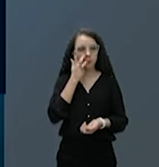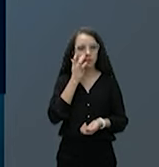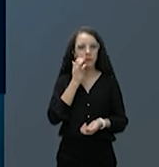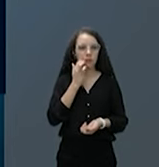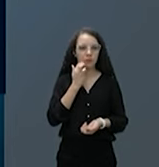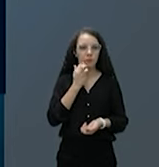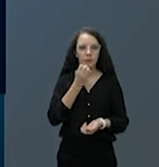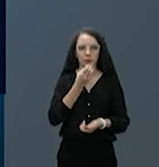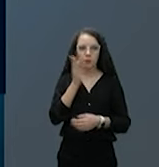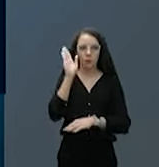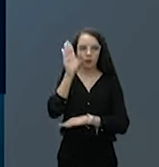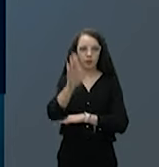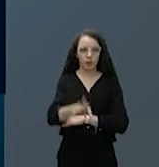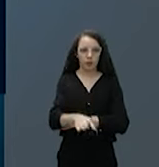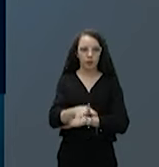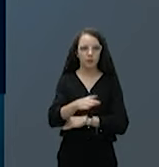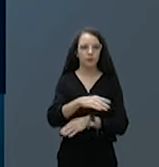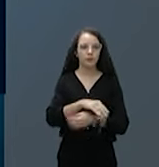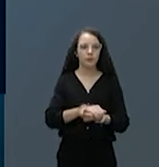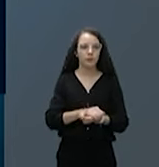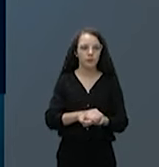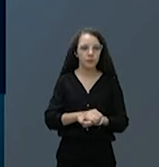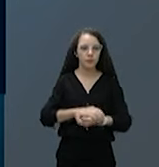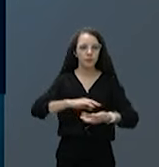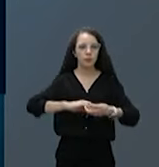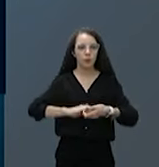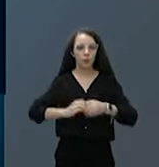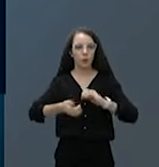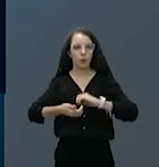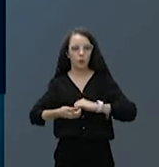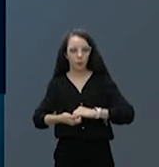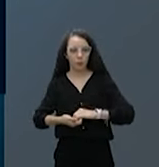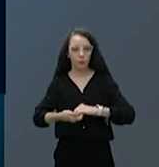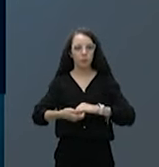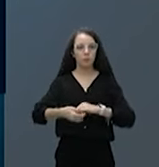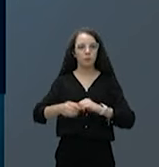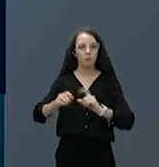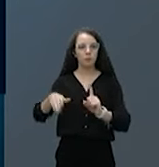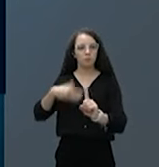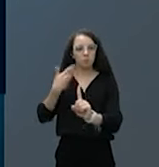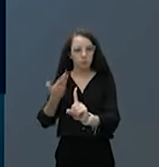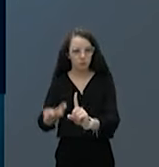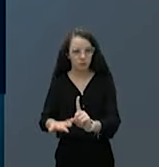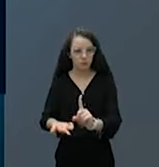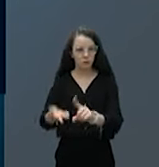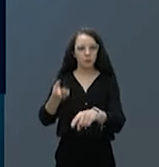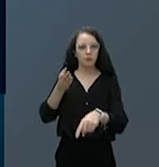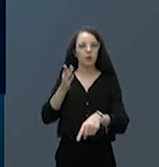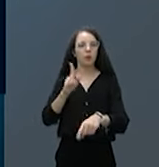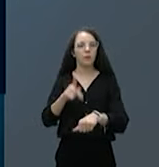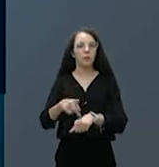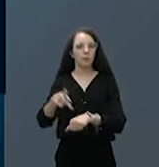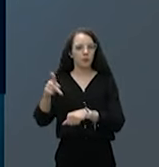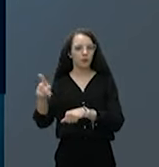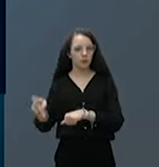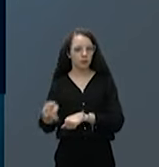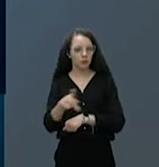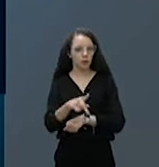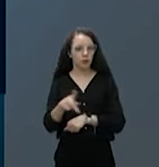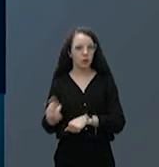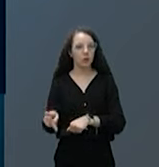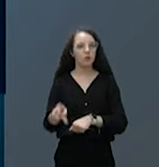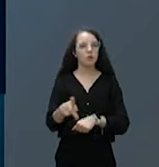tarde. Boa tarde. Eu cumprimento a Excelentíssima Senhora Presidente, cumprimento o Senhor Ministro Relator Herman